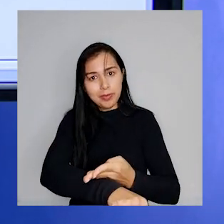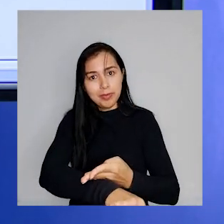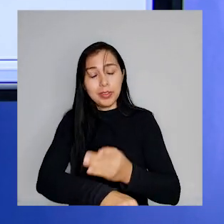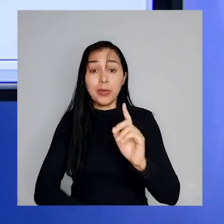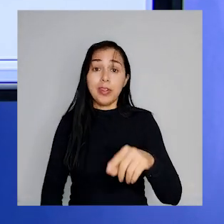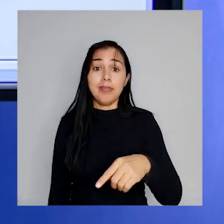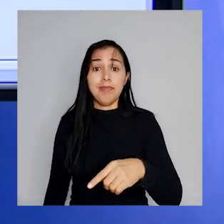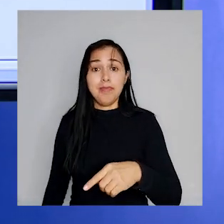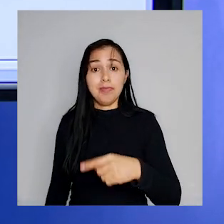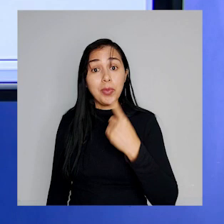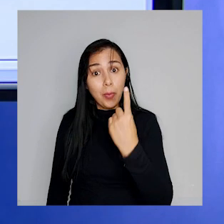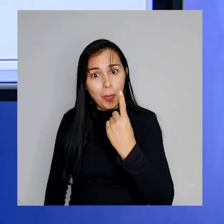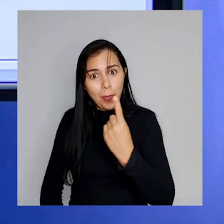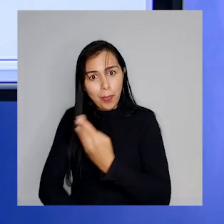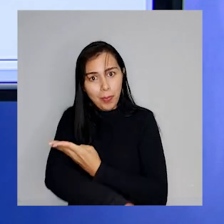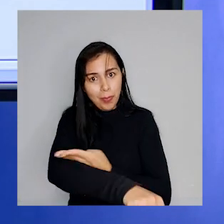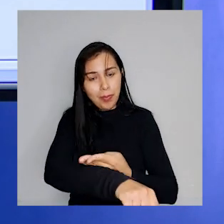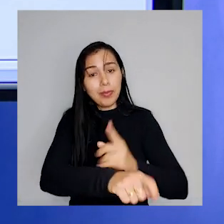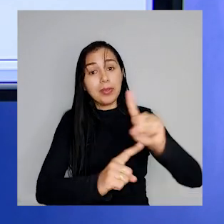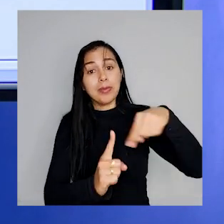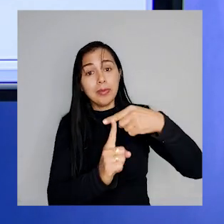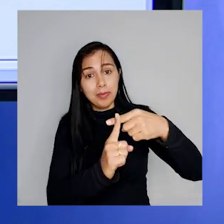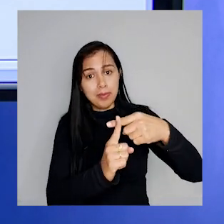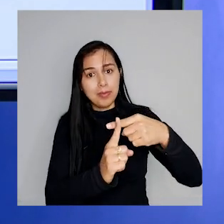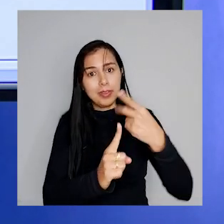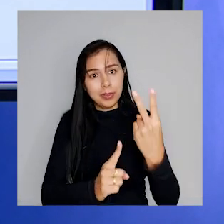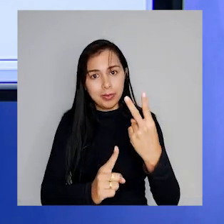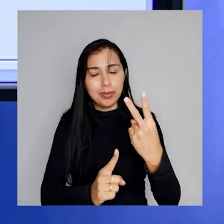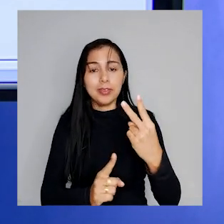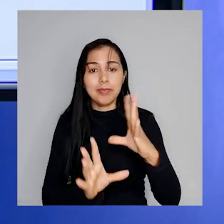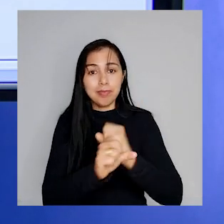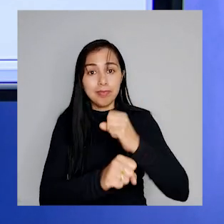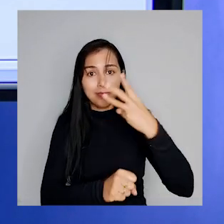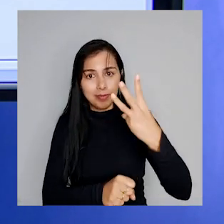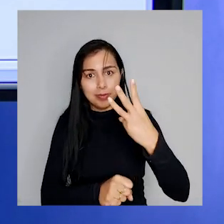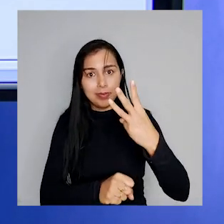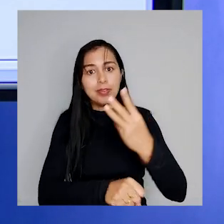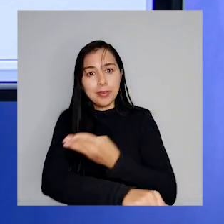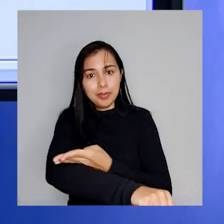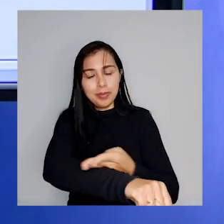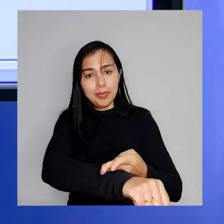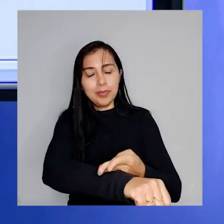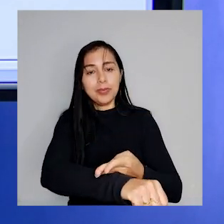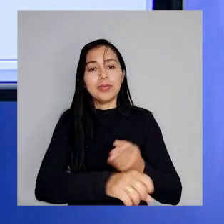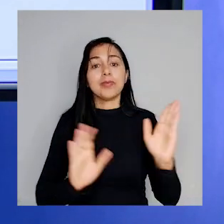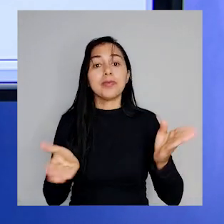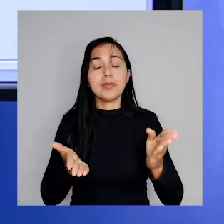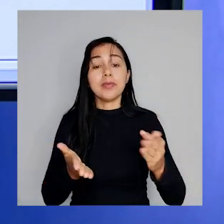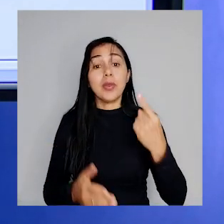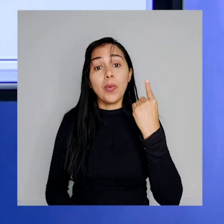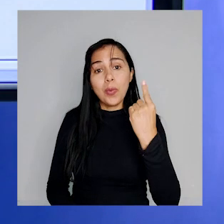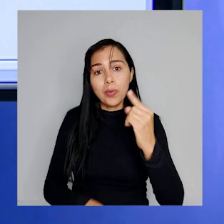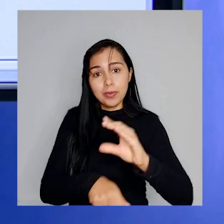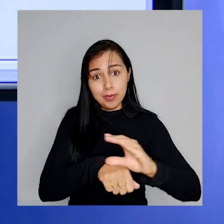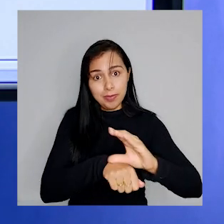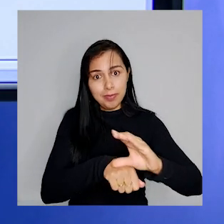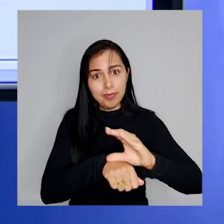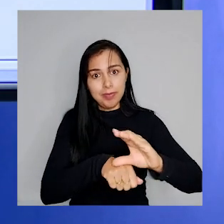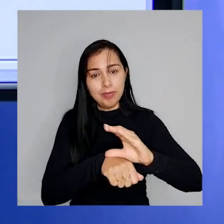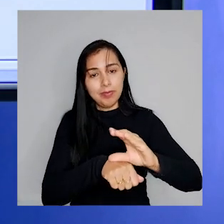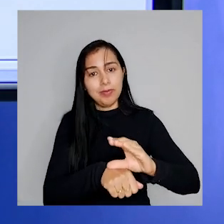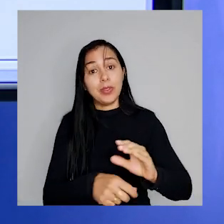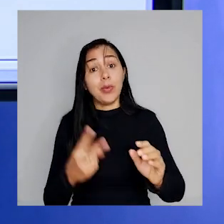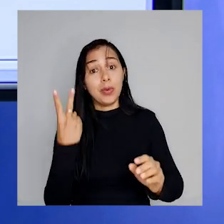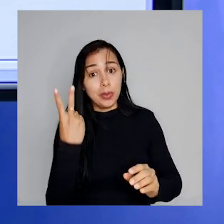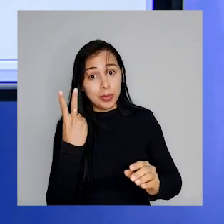considerou. Então, 3 do branco e um pino cinza. Então, ela